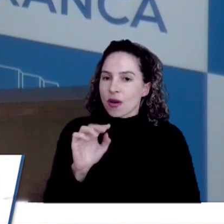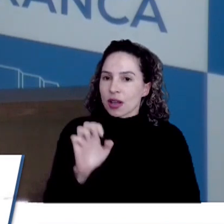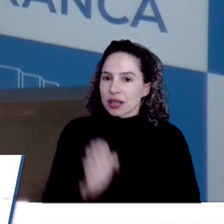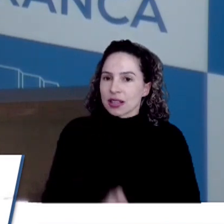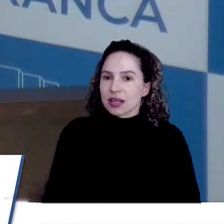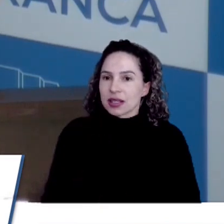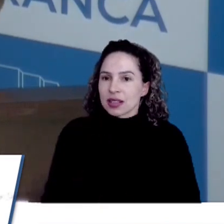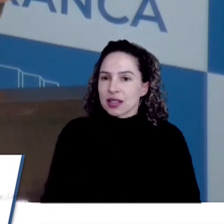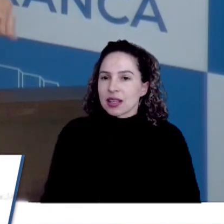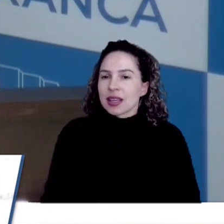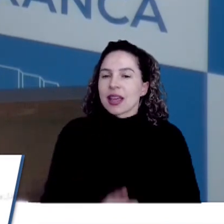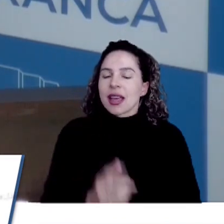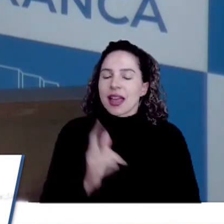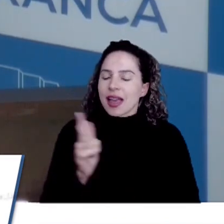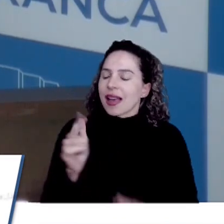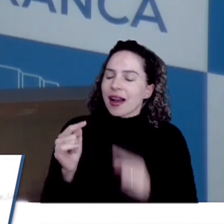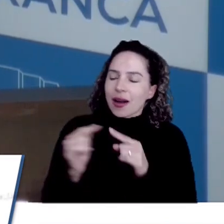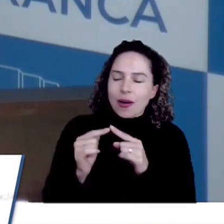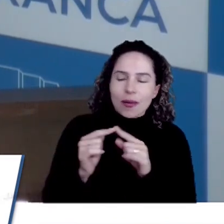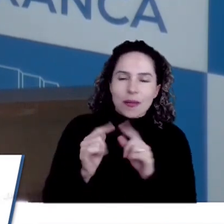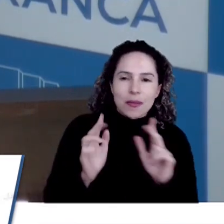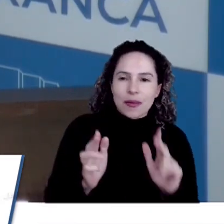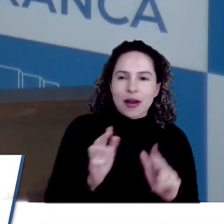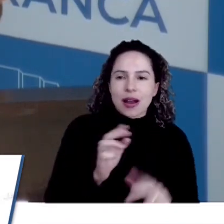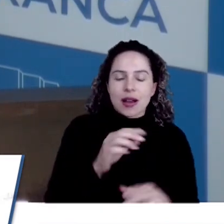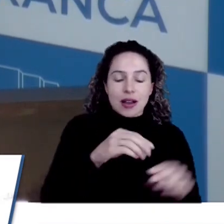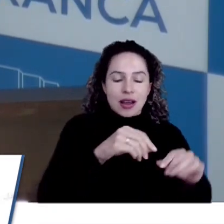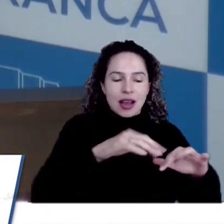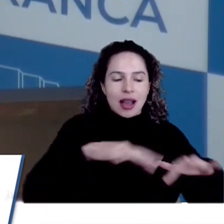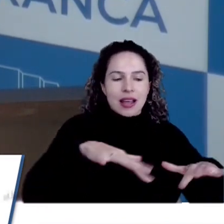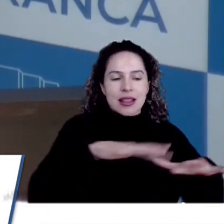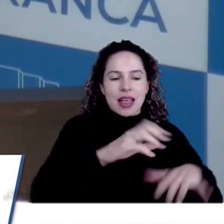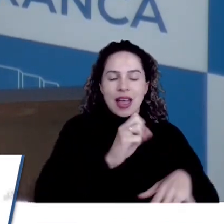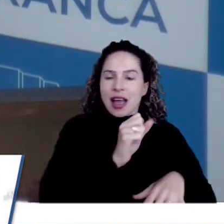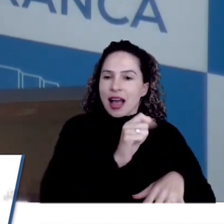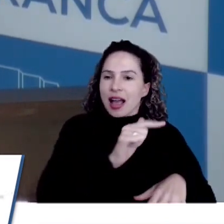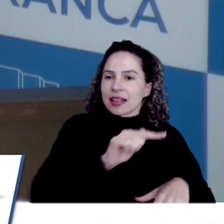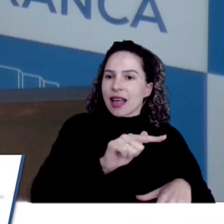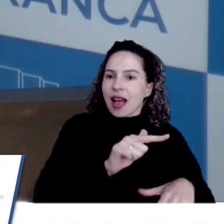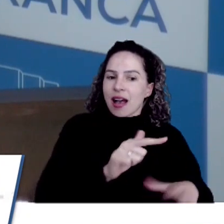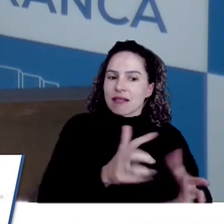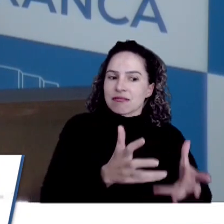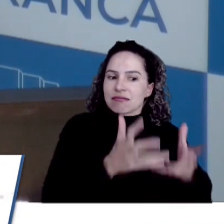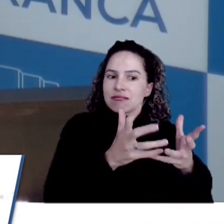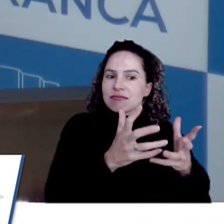foi sal da terra para muita gente.